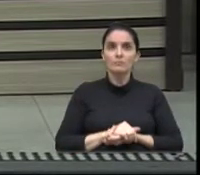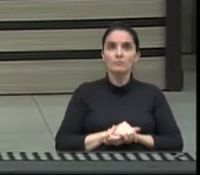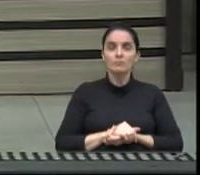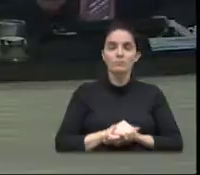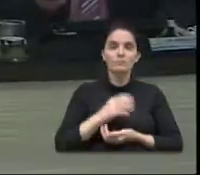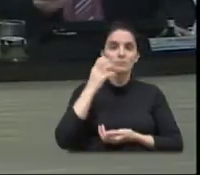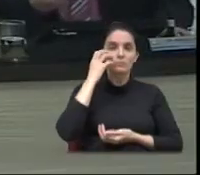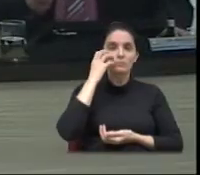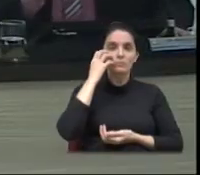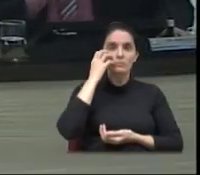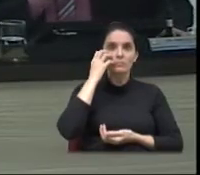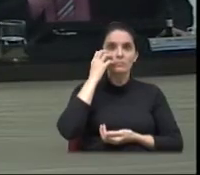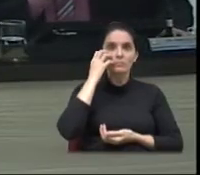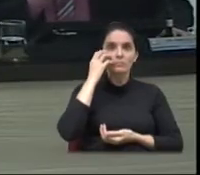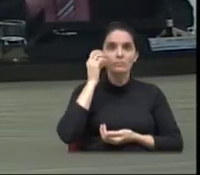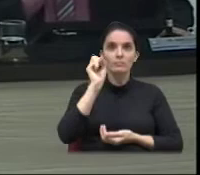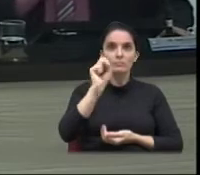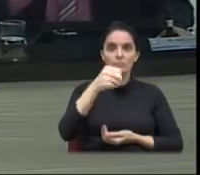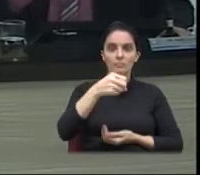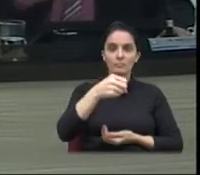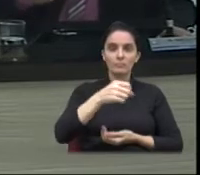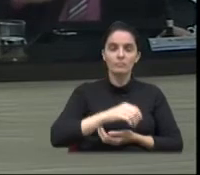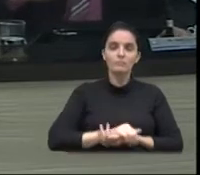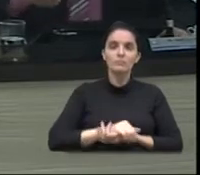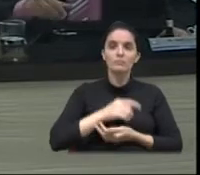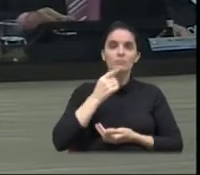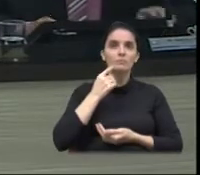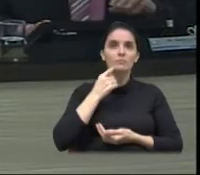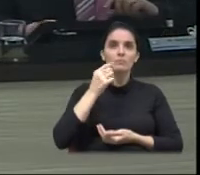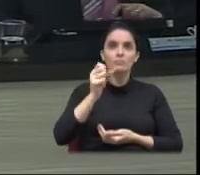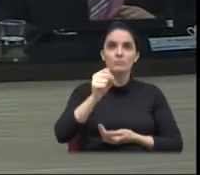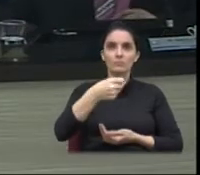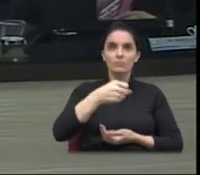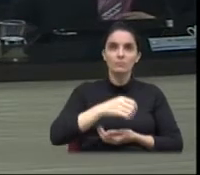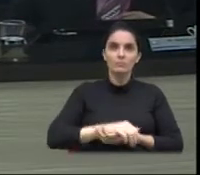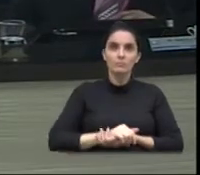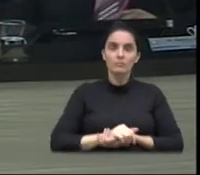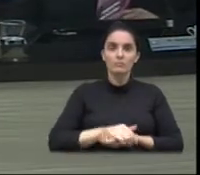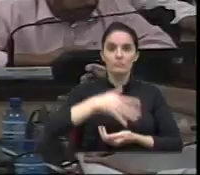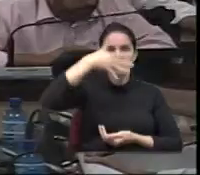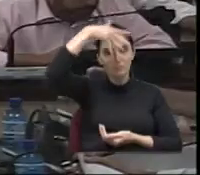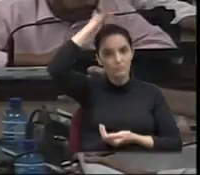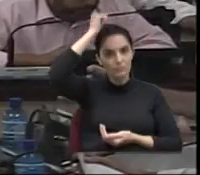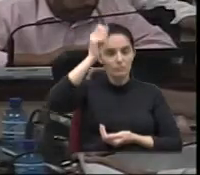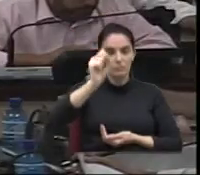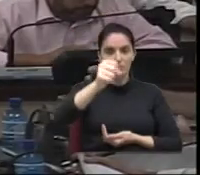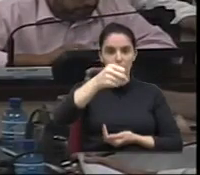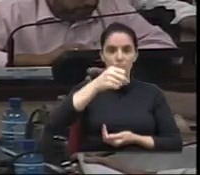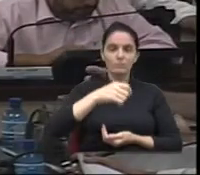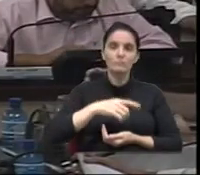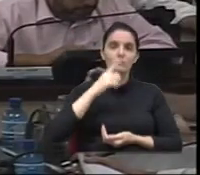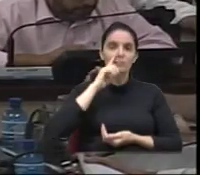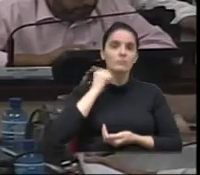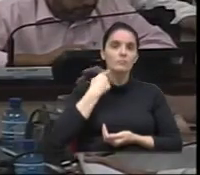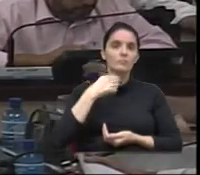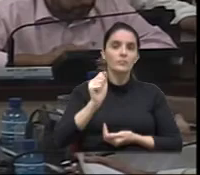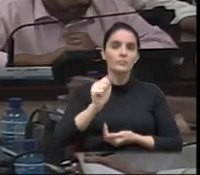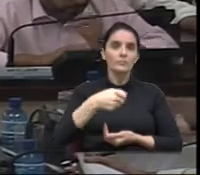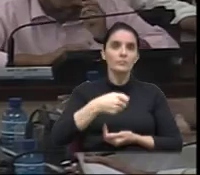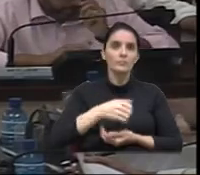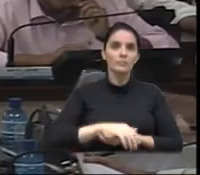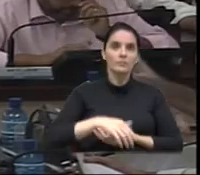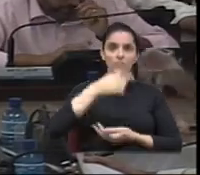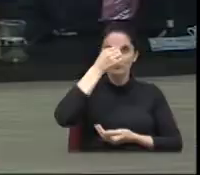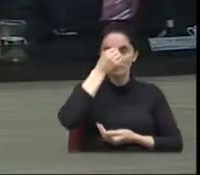Rossi. Sim. Cleiton Silva. Sim, presidente. Toninho Franco. Sim. Nilton Santos. Sim.